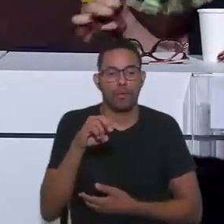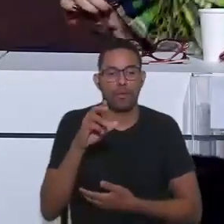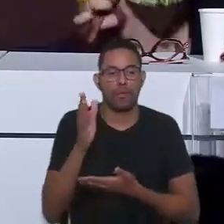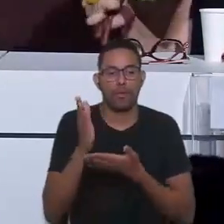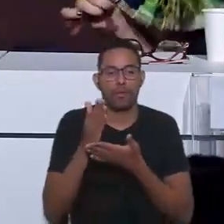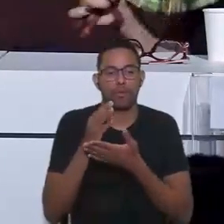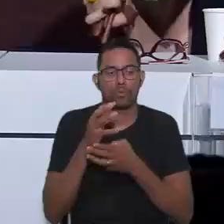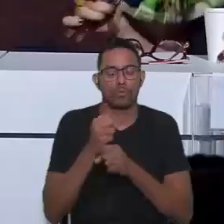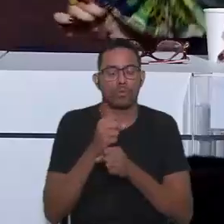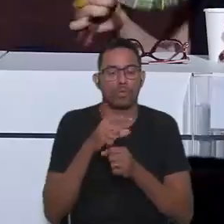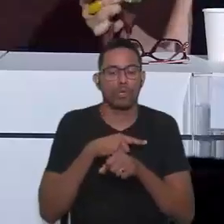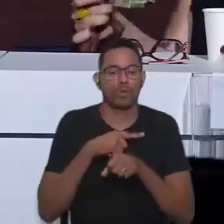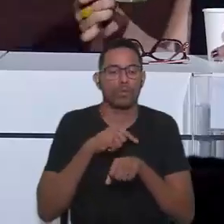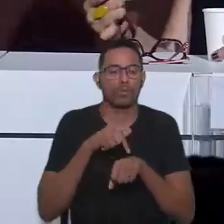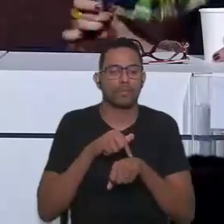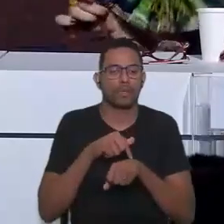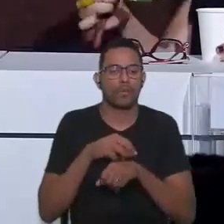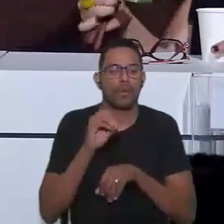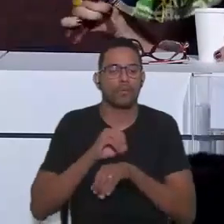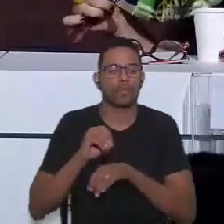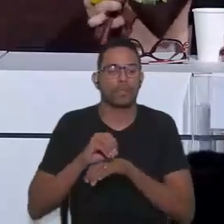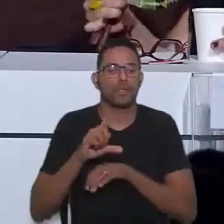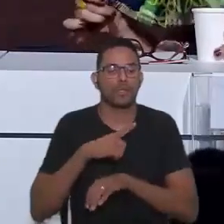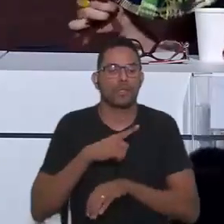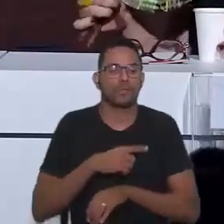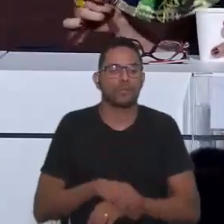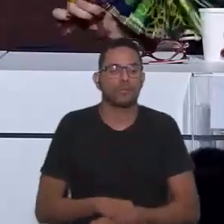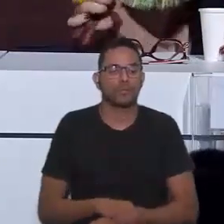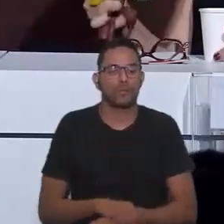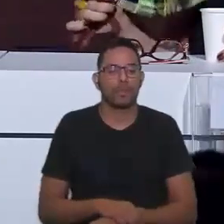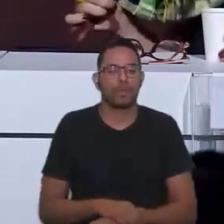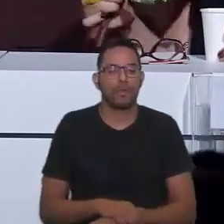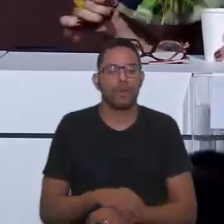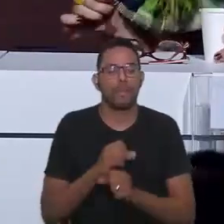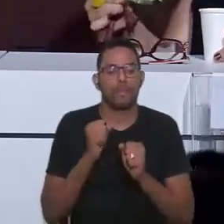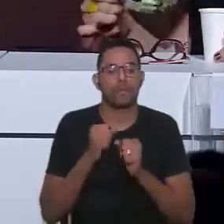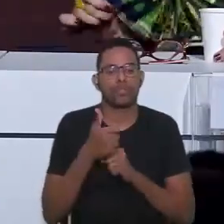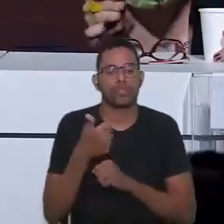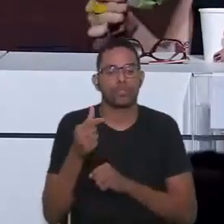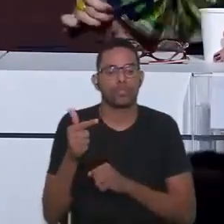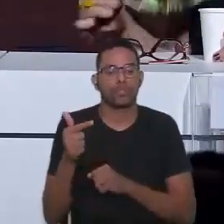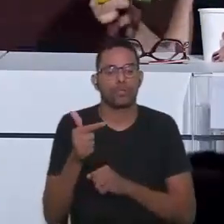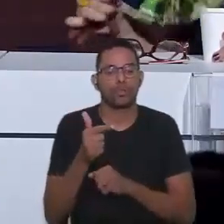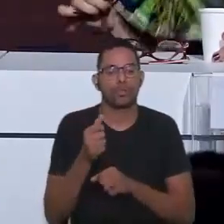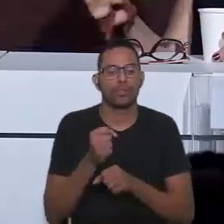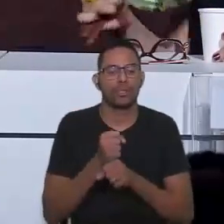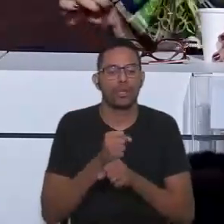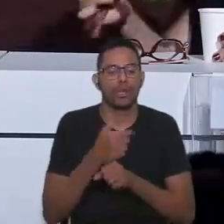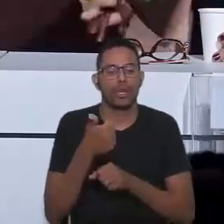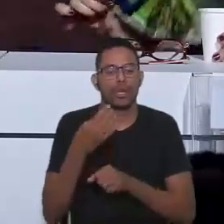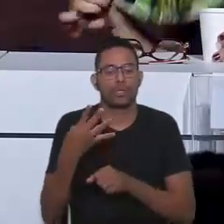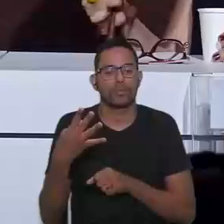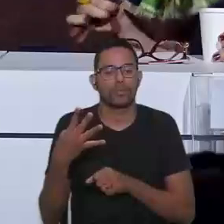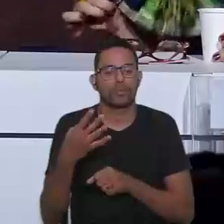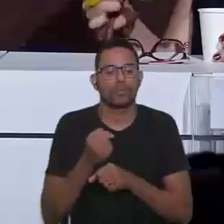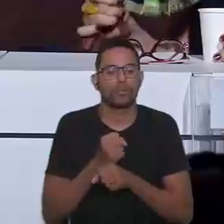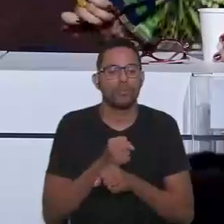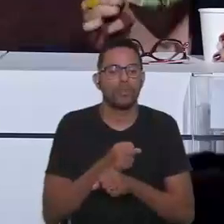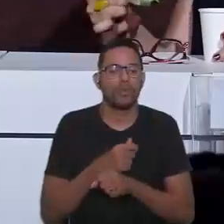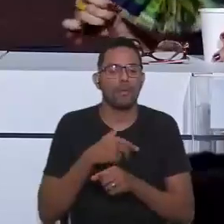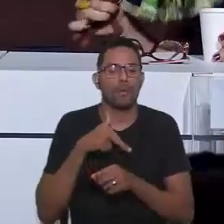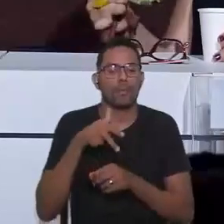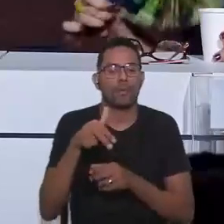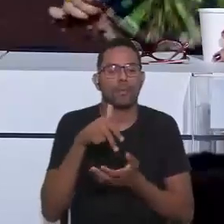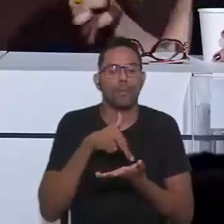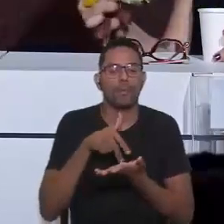eles têm esse tempo, assim, têm essa oficina. E então podem estar 12 anos, 14 anos em que eu vou